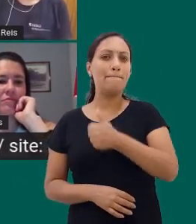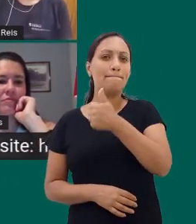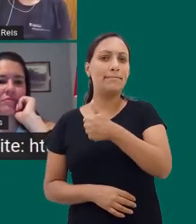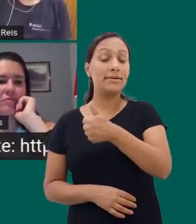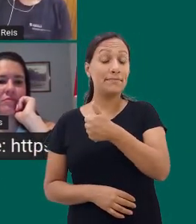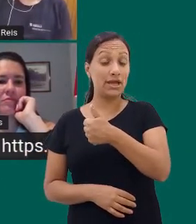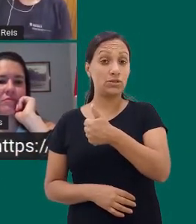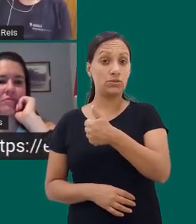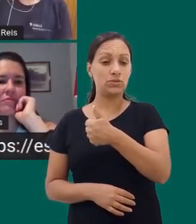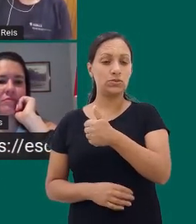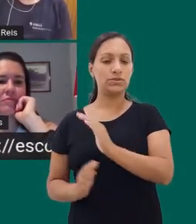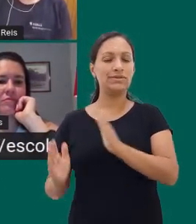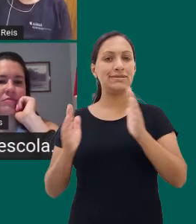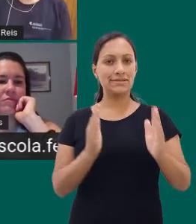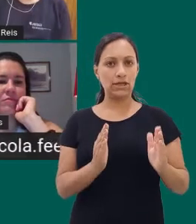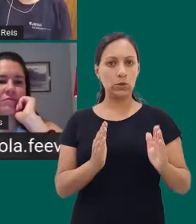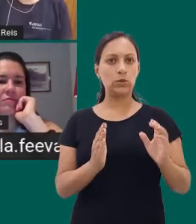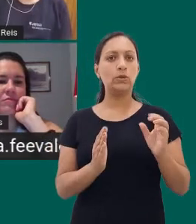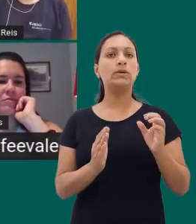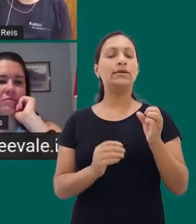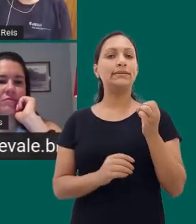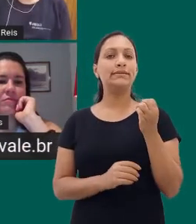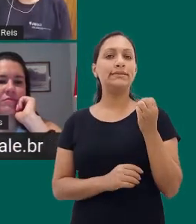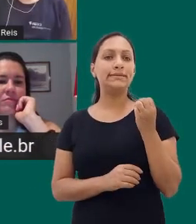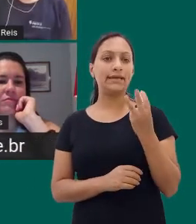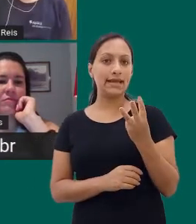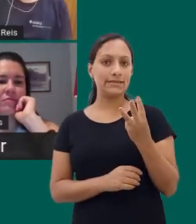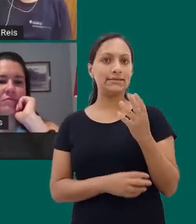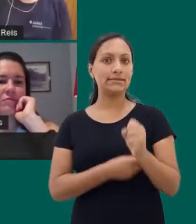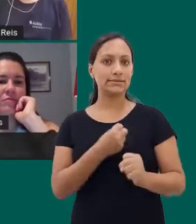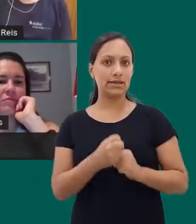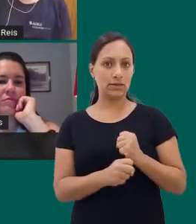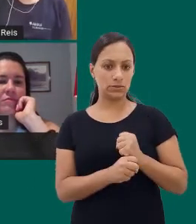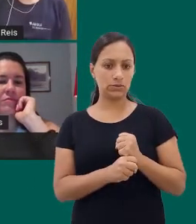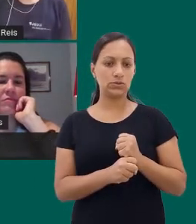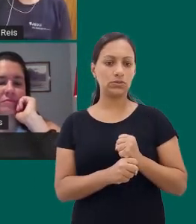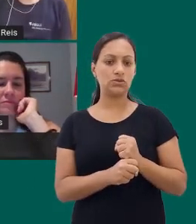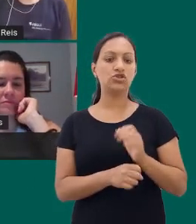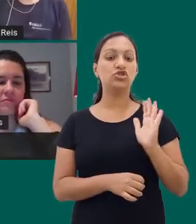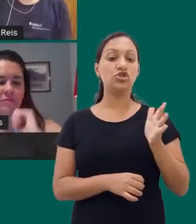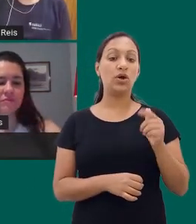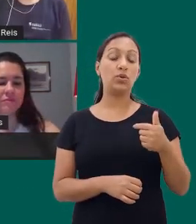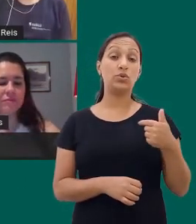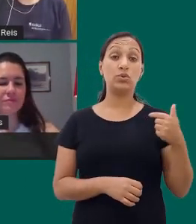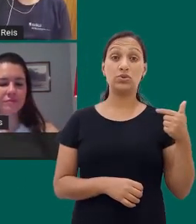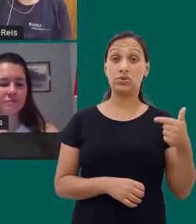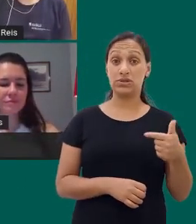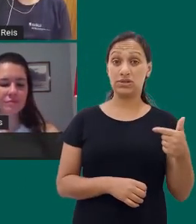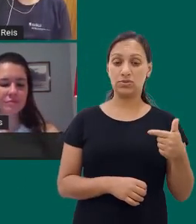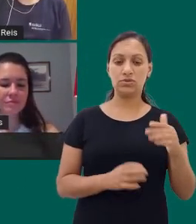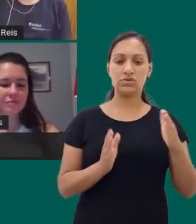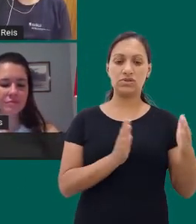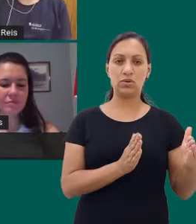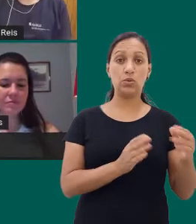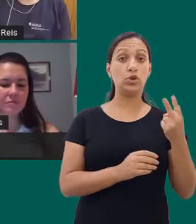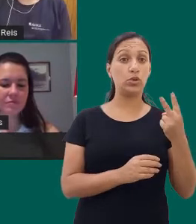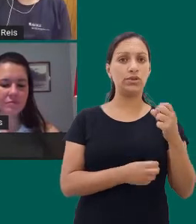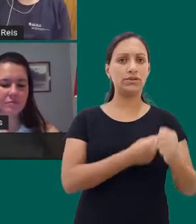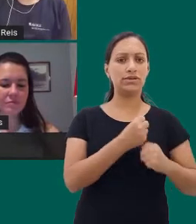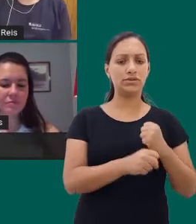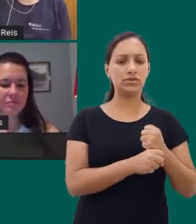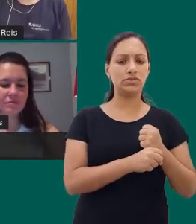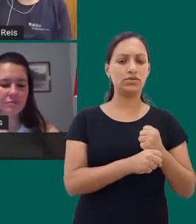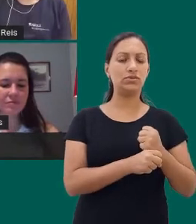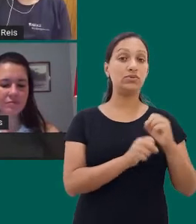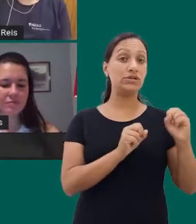fundamental, que seriam 3 anos, primeiro, segundo e terceiro ano. Já o segundo ciclo do ensino fundamental são 2 anos, que é o